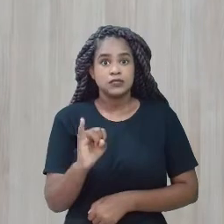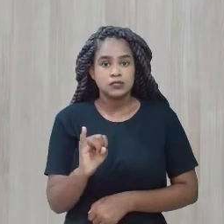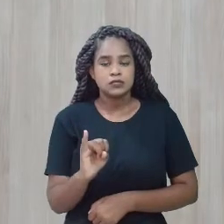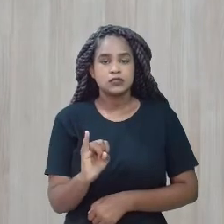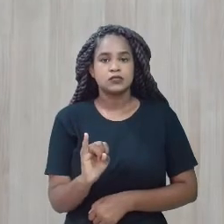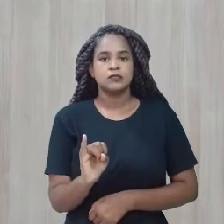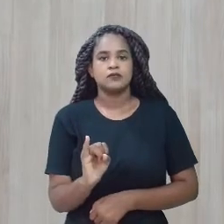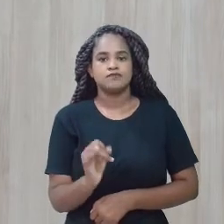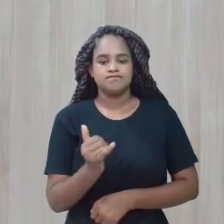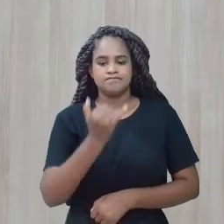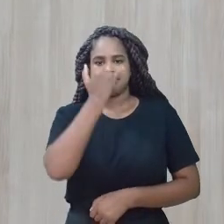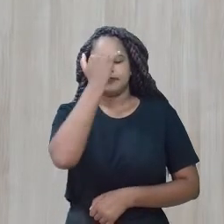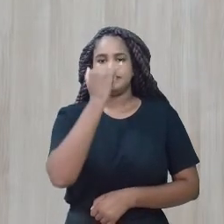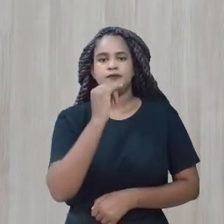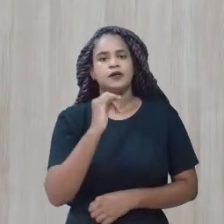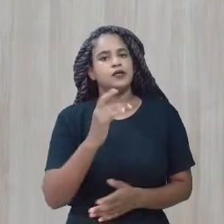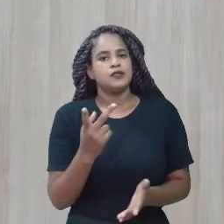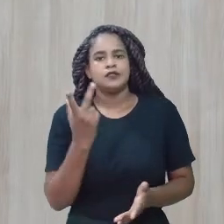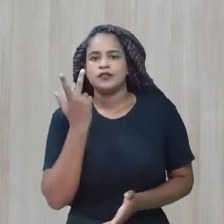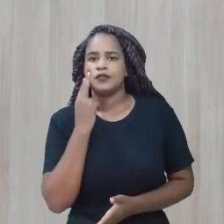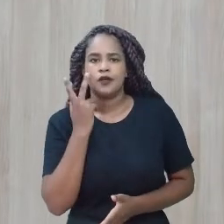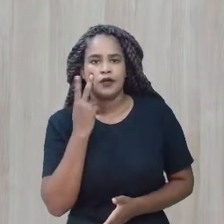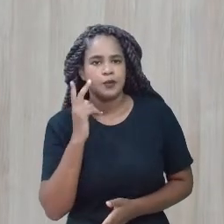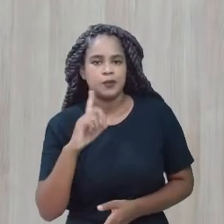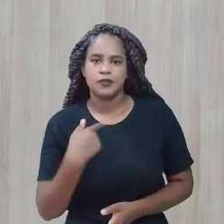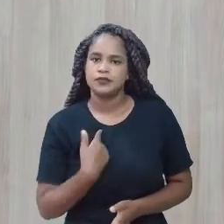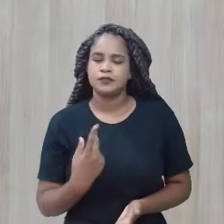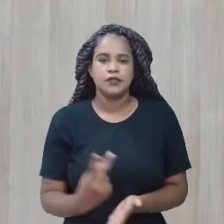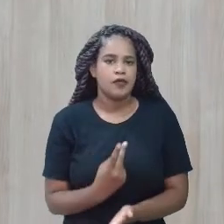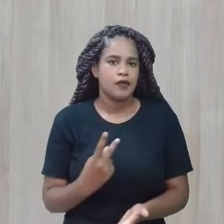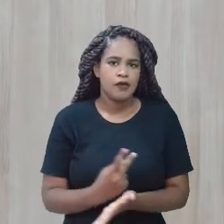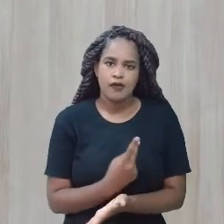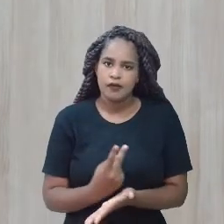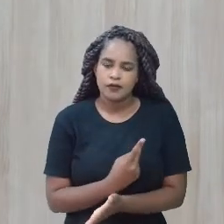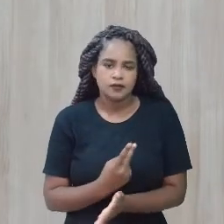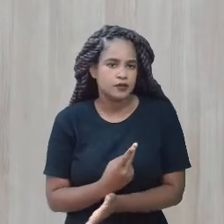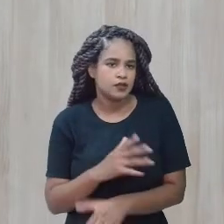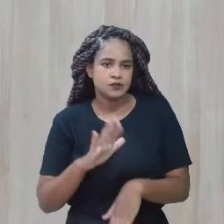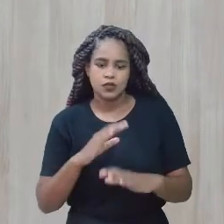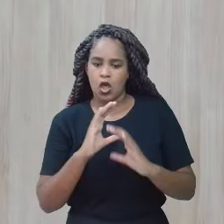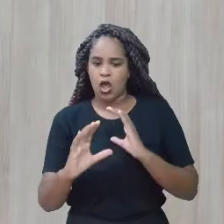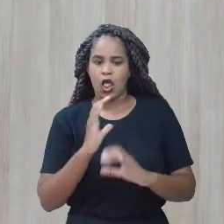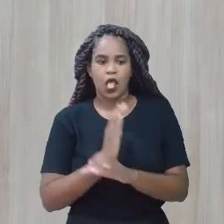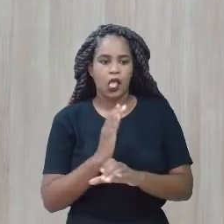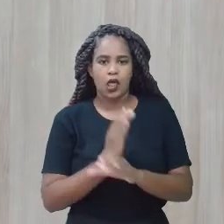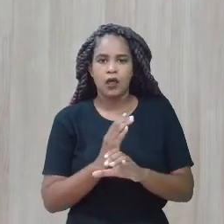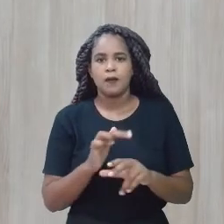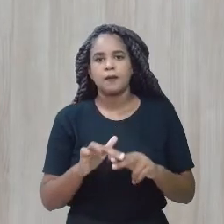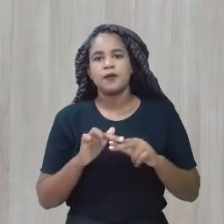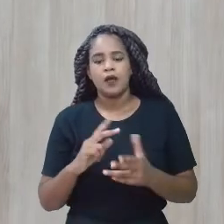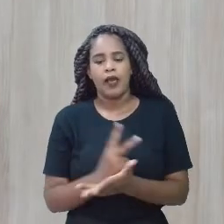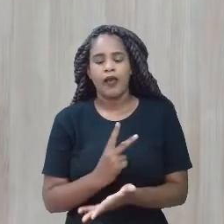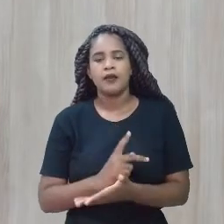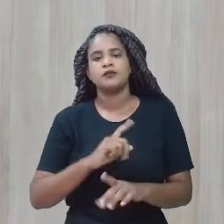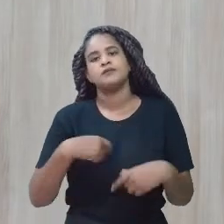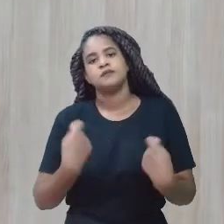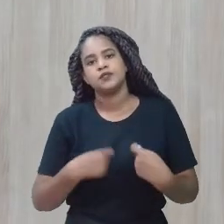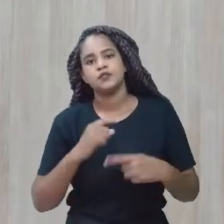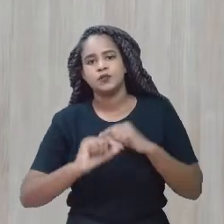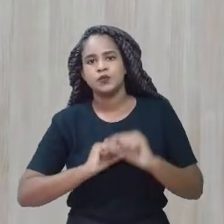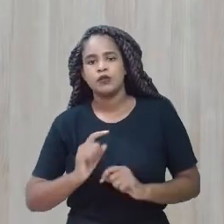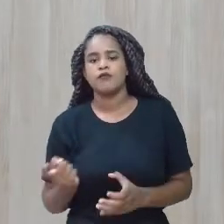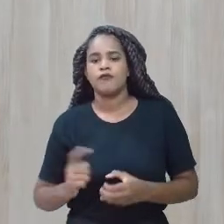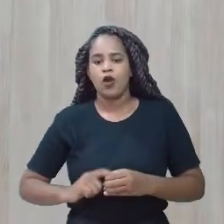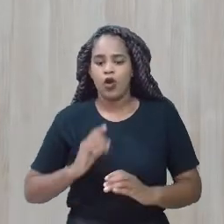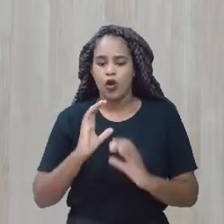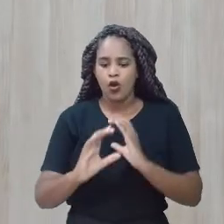é? Nós estamos sujeitos a errar, não nos comunicar bem o tempo todo. Temos que voltar. Lembra quando eu leio,